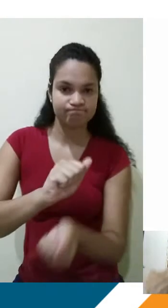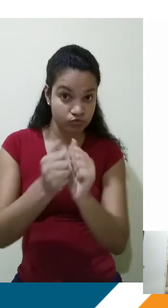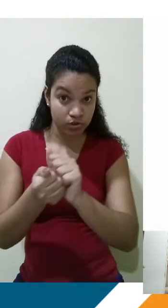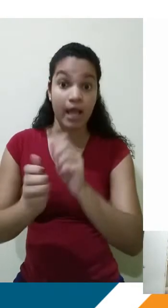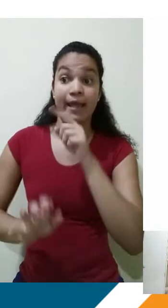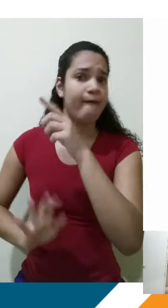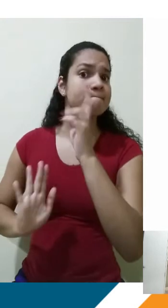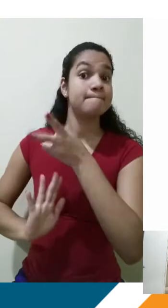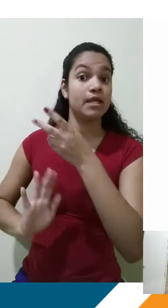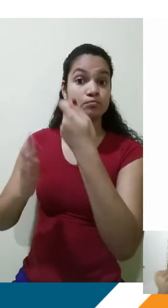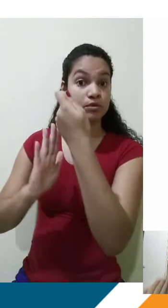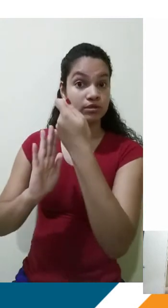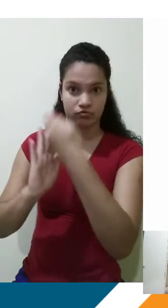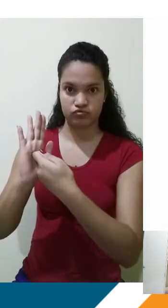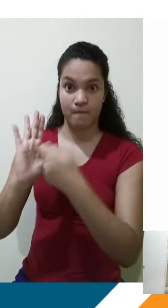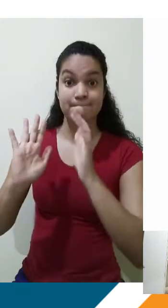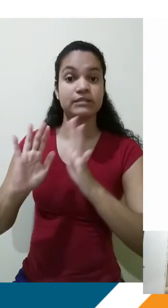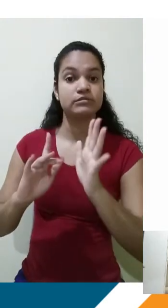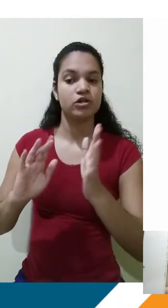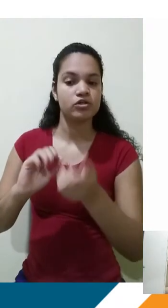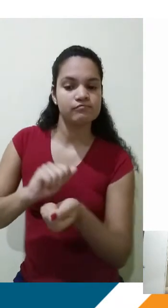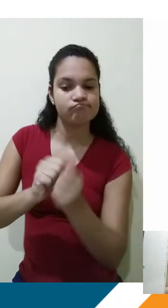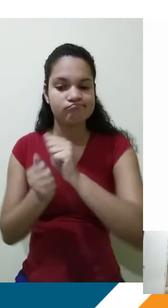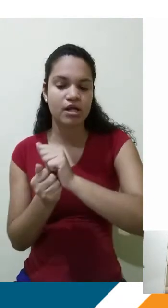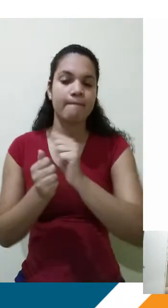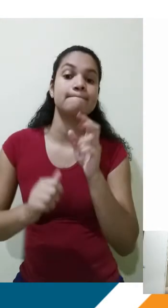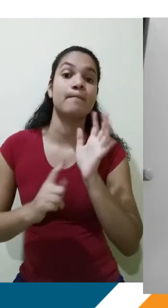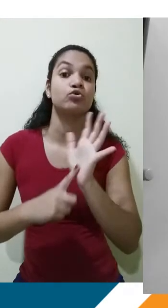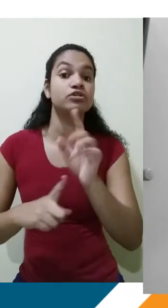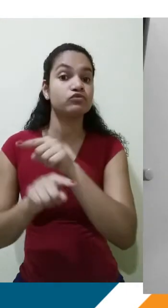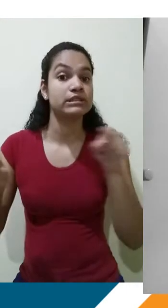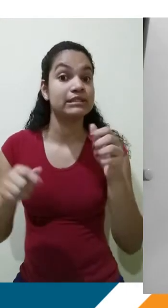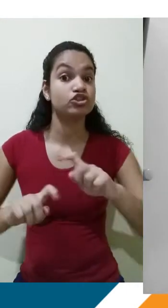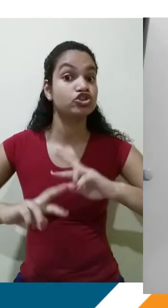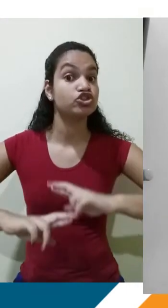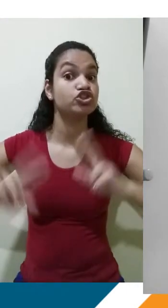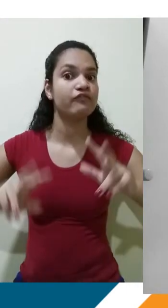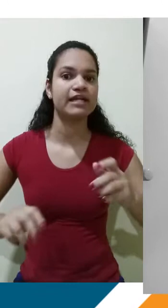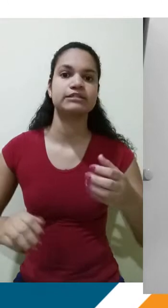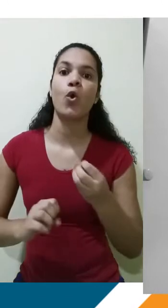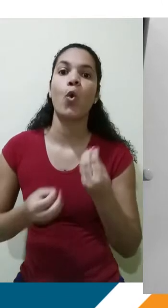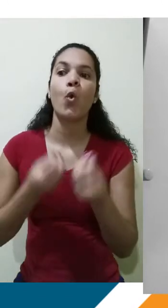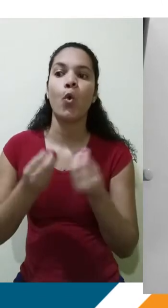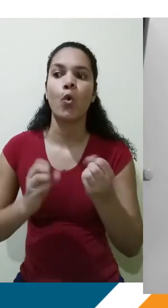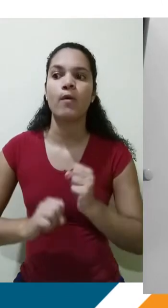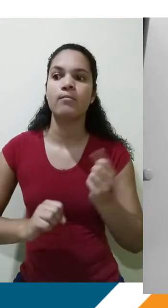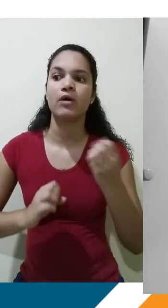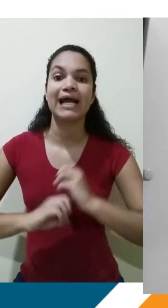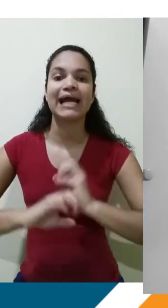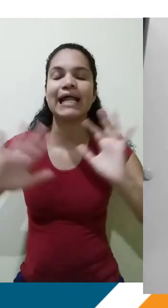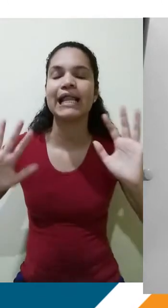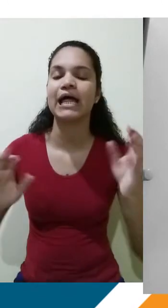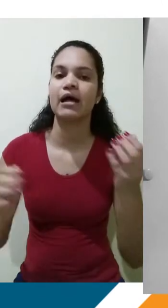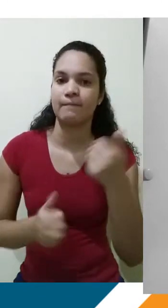gente ajustou os problemas para vocês verem a diferença que a coesão vai fazer nesse texto aqui. E mais uma vez ajustado, o que esse texto vai deixar